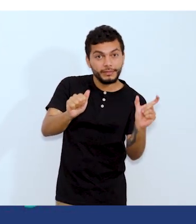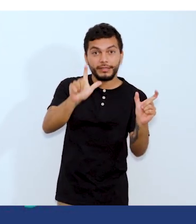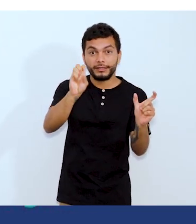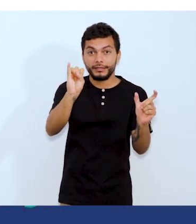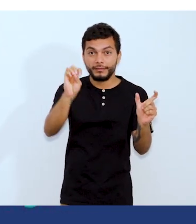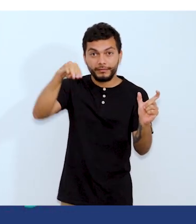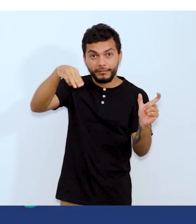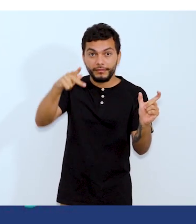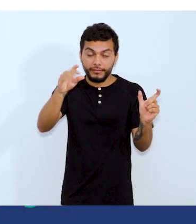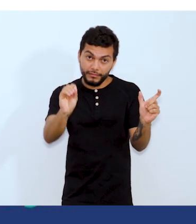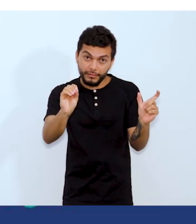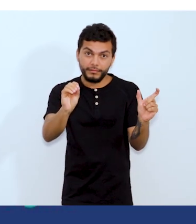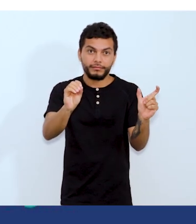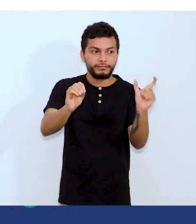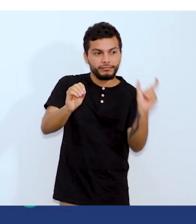limpo,